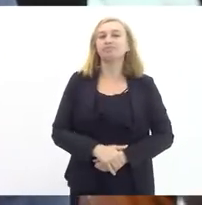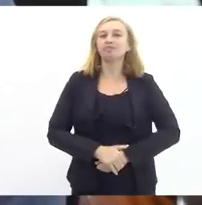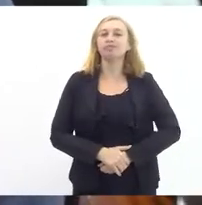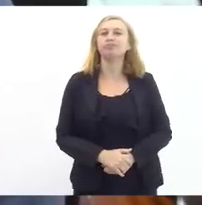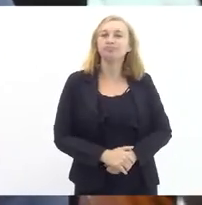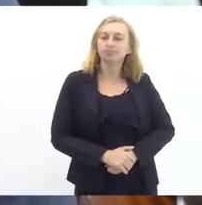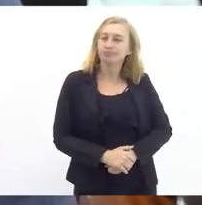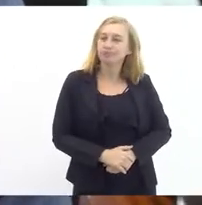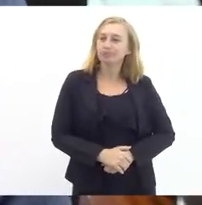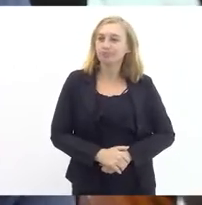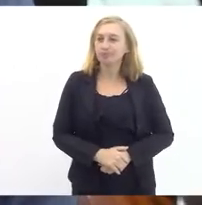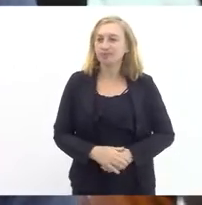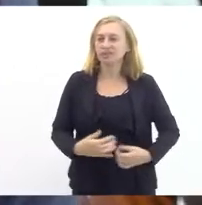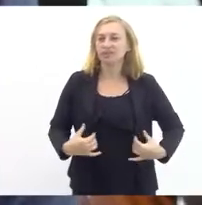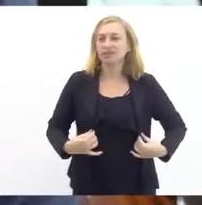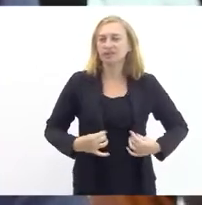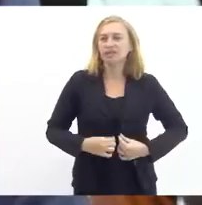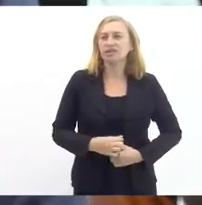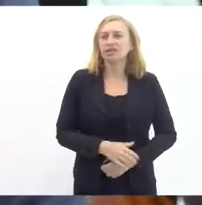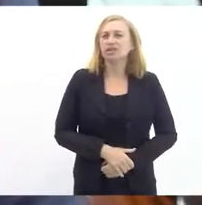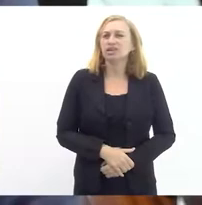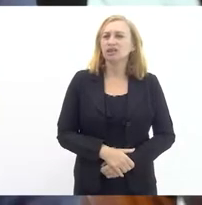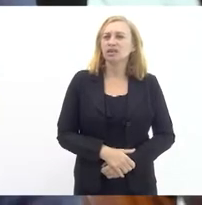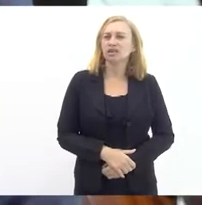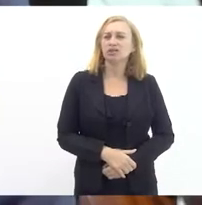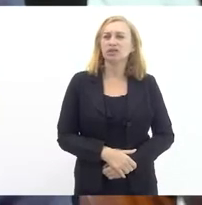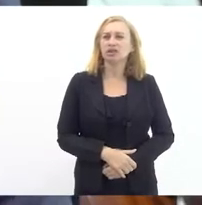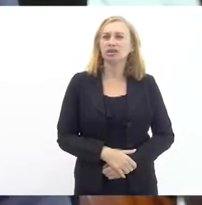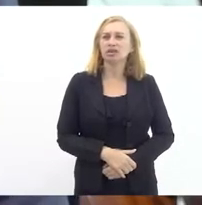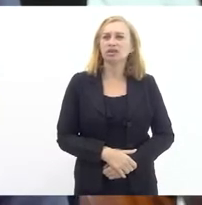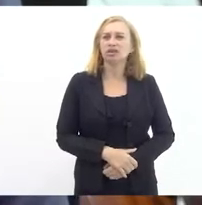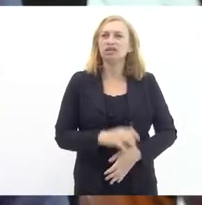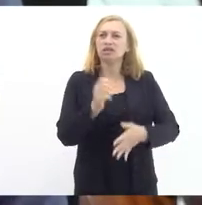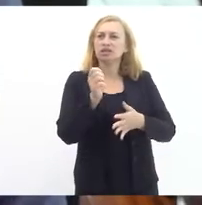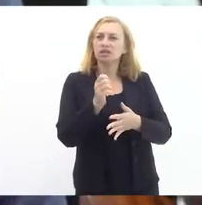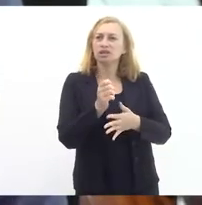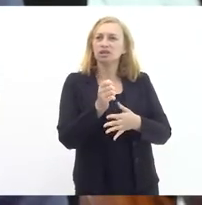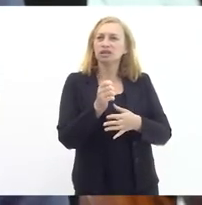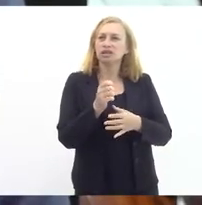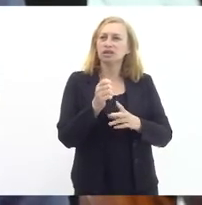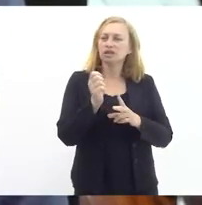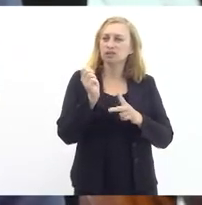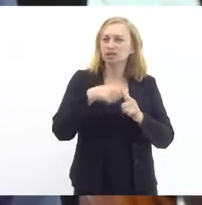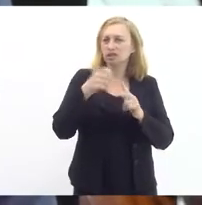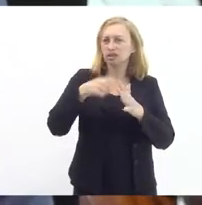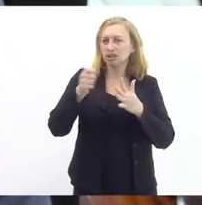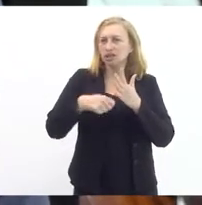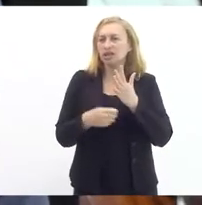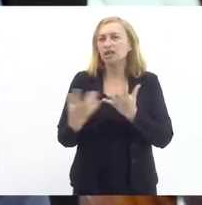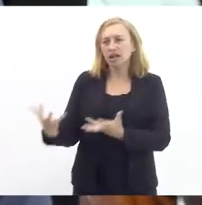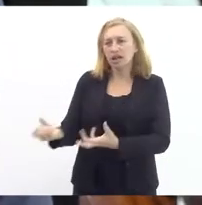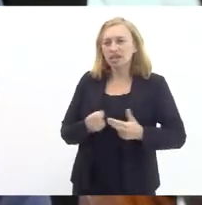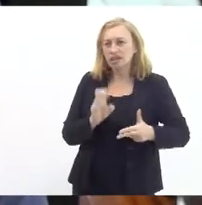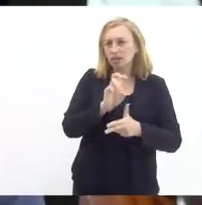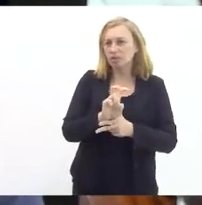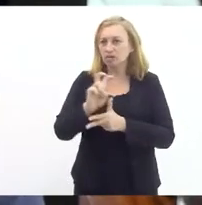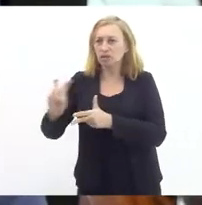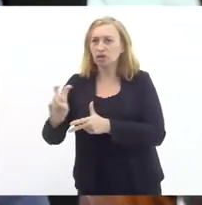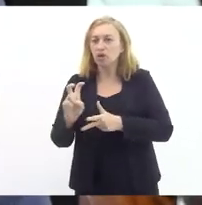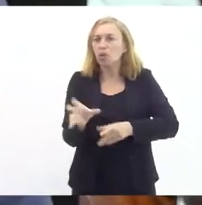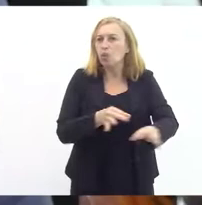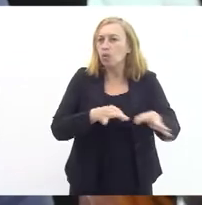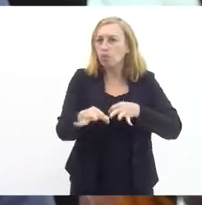demais autoridades presentes. Mensalmente, a gente recebe da Supervia, da concessionária, o plano